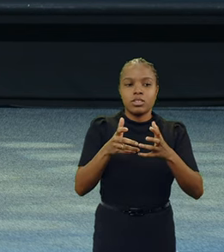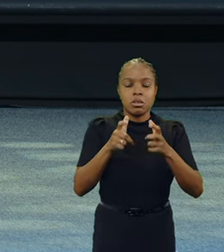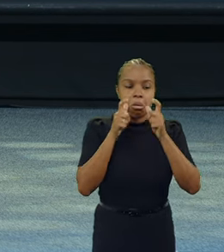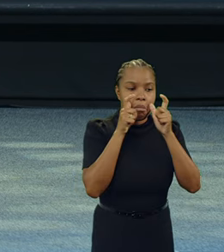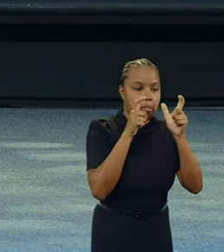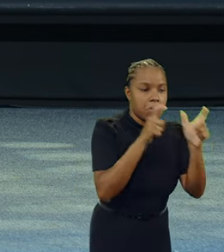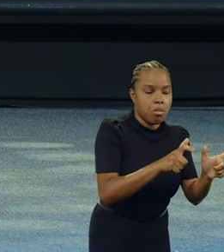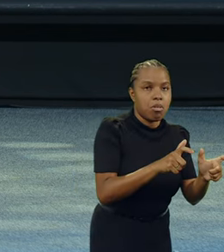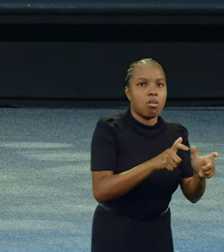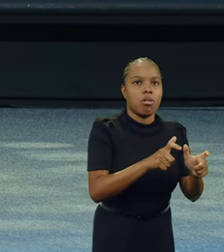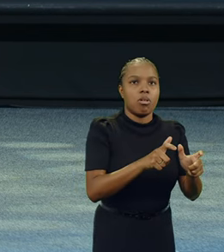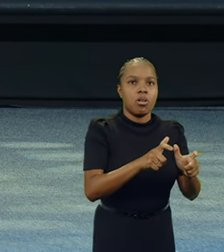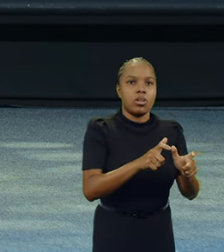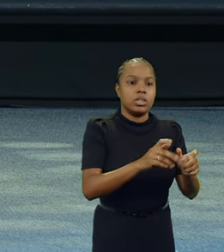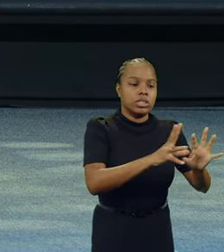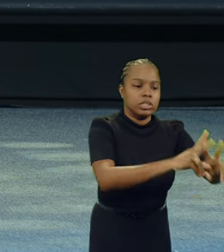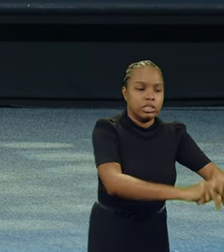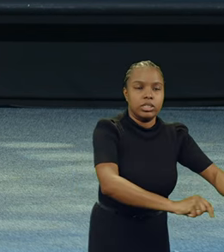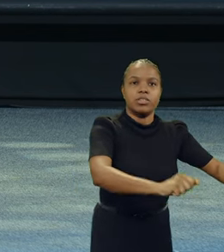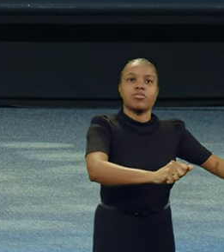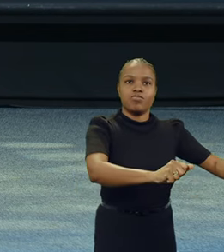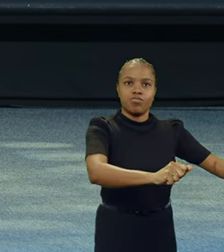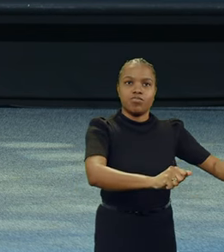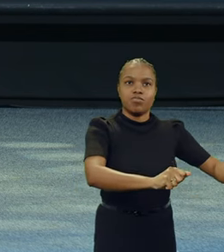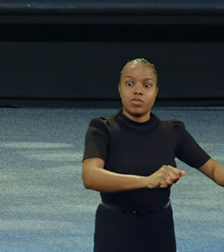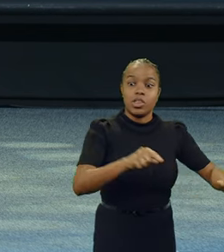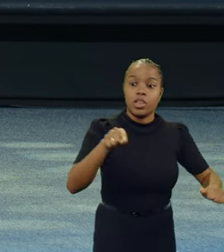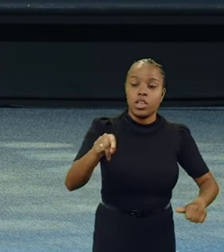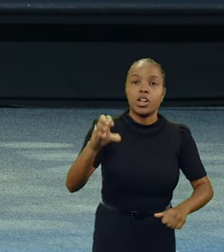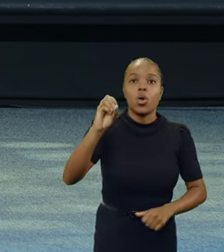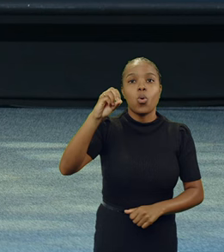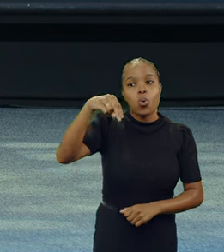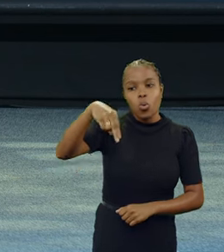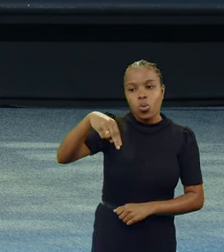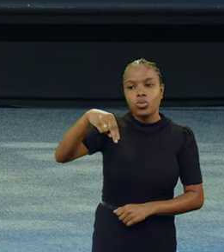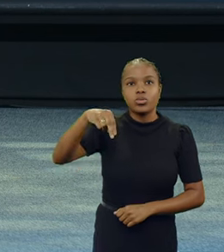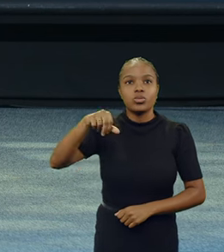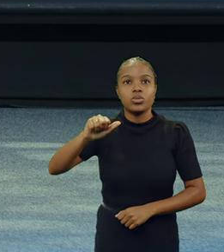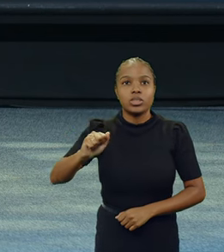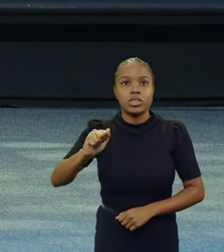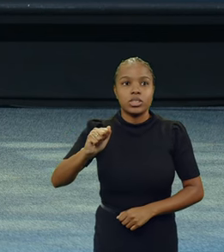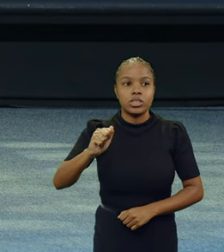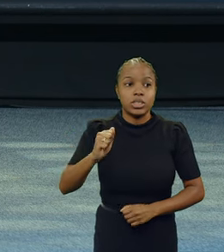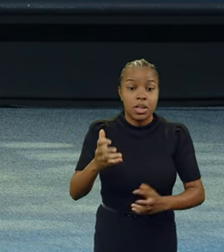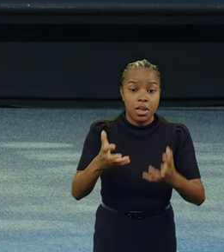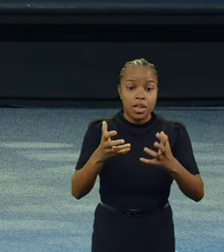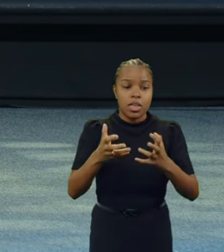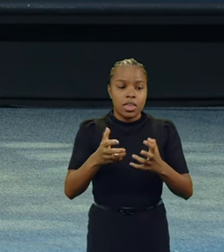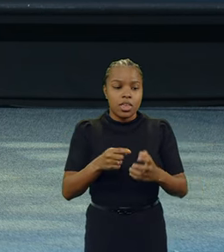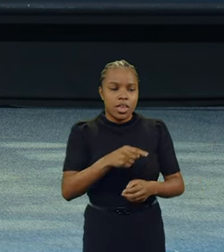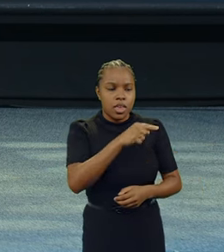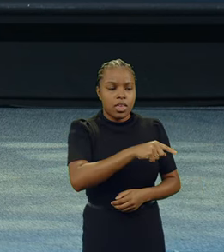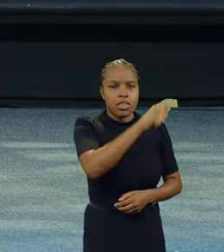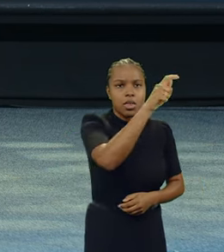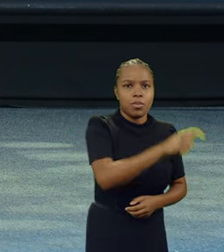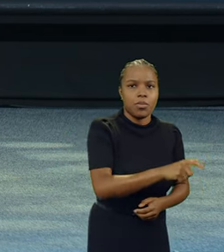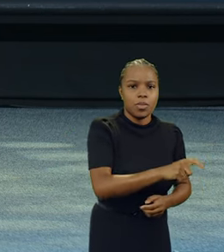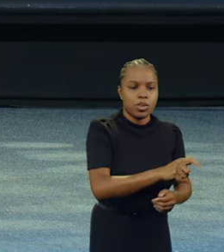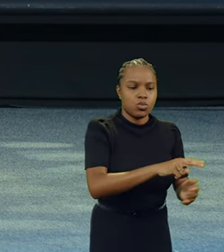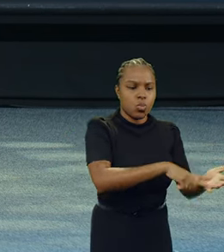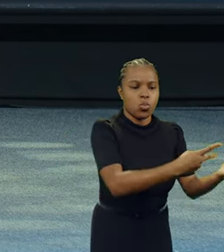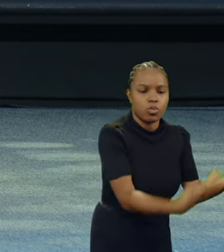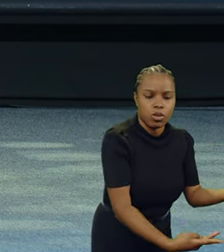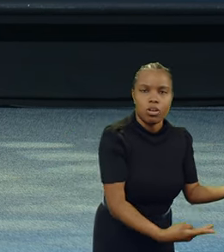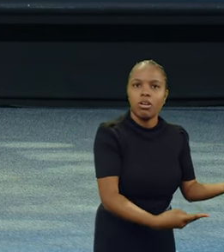reino. Onã é daqueles que torce para a queda e o fracasso ministerial do